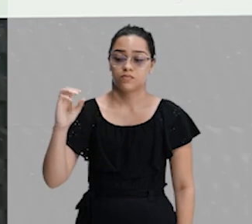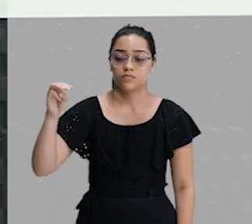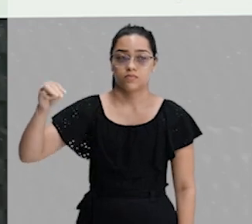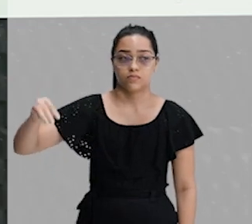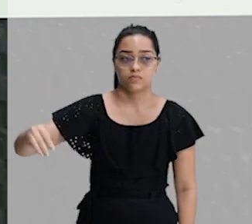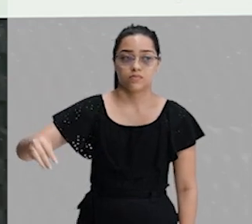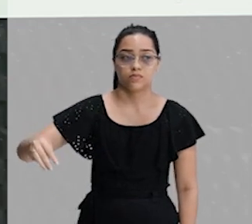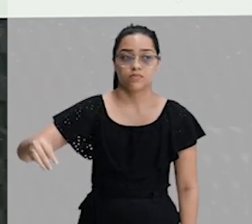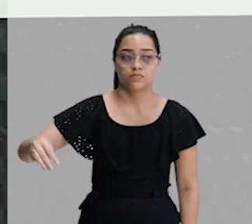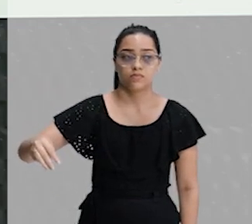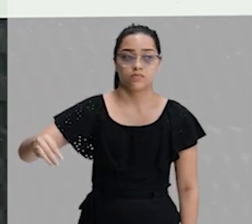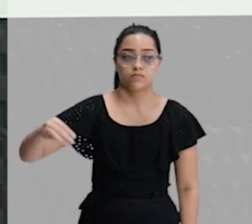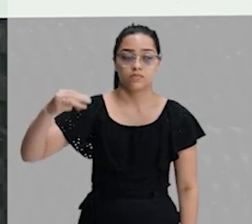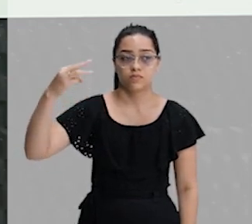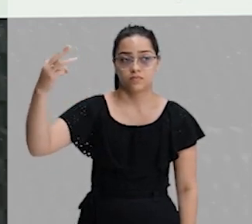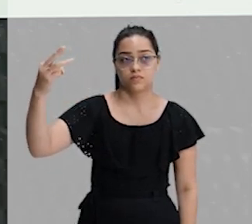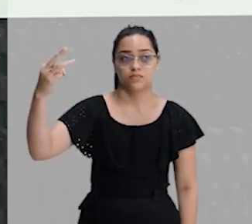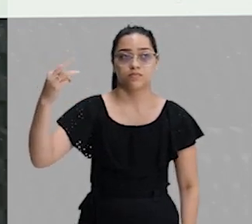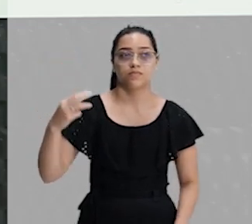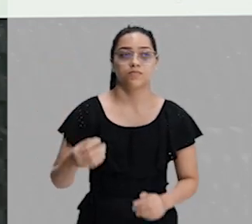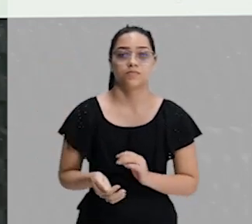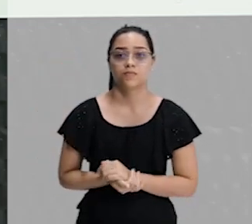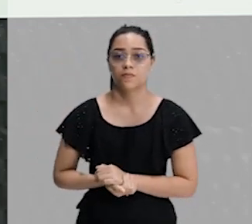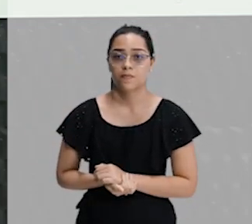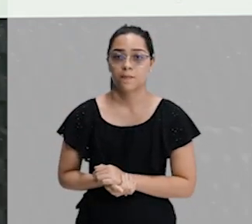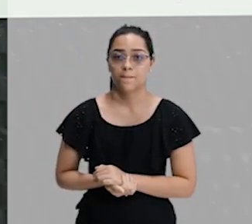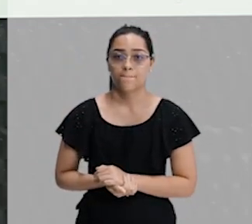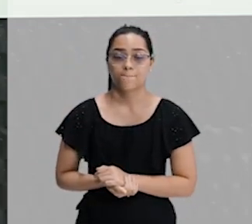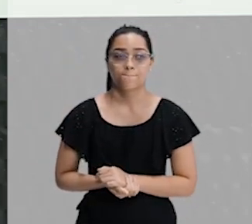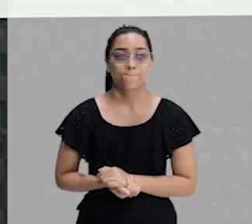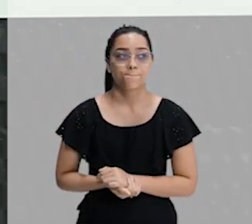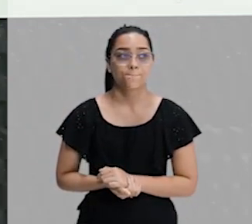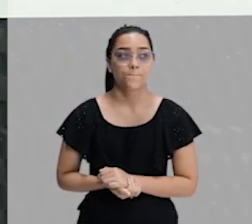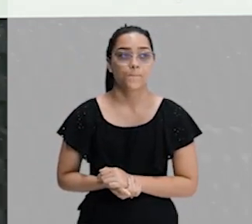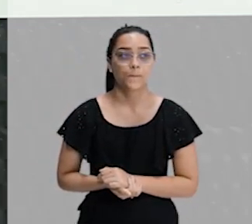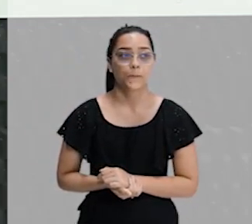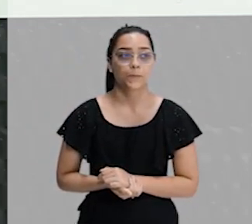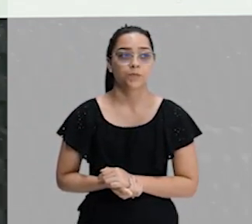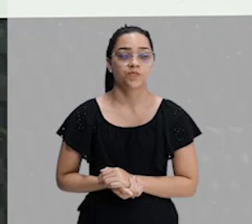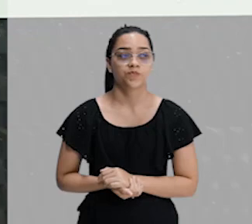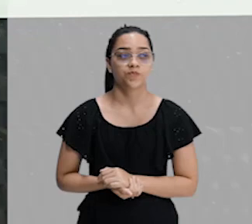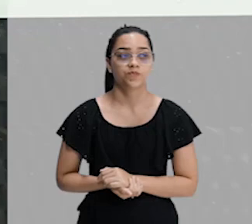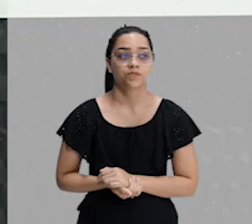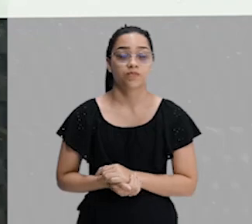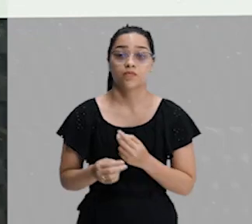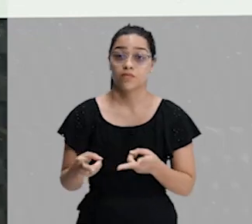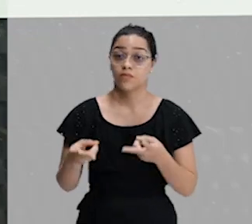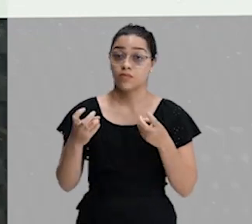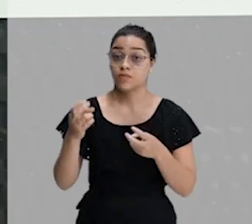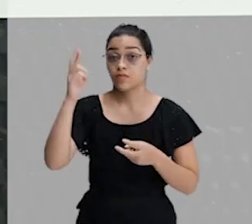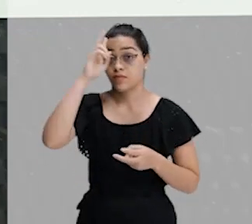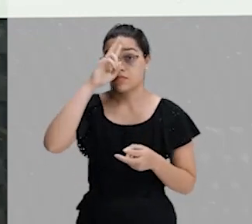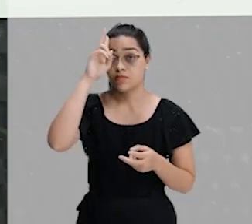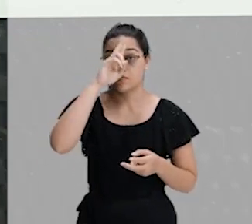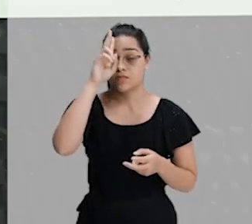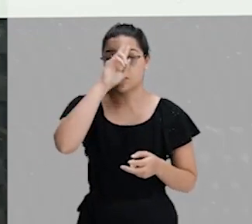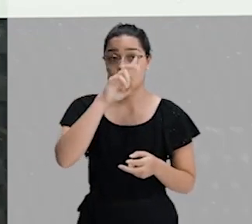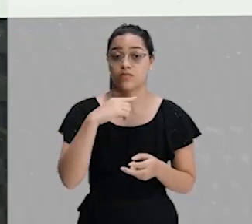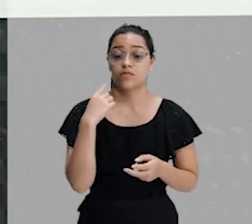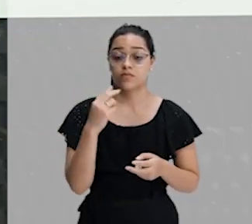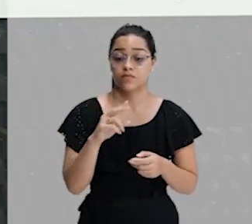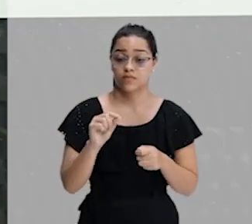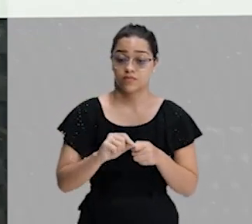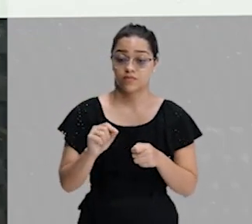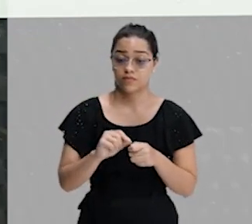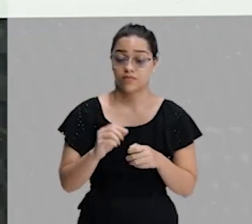centímetros cúbicos. Centímetro cúbico, tá? Olha só lembrando que se for fazer